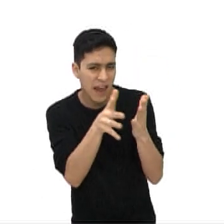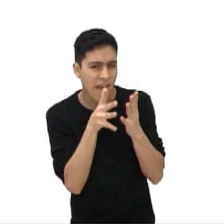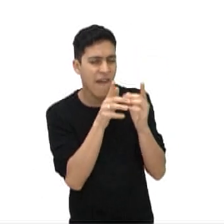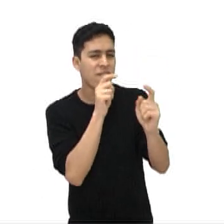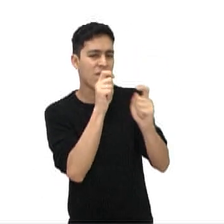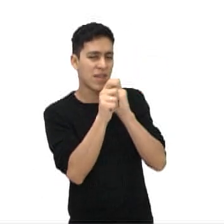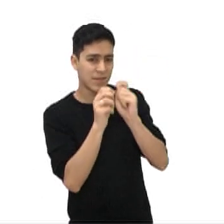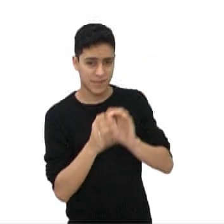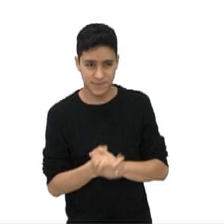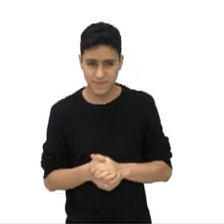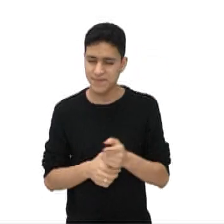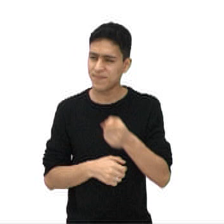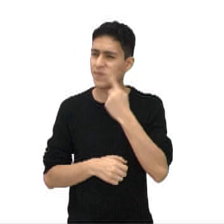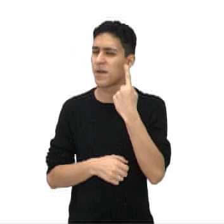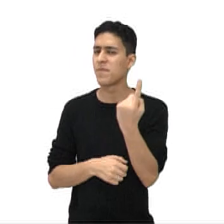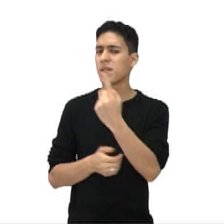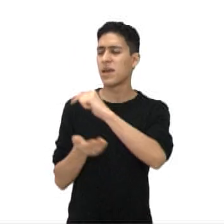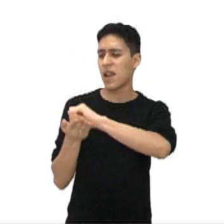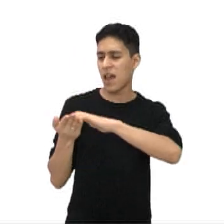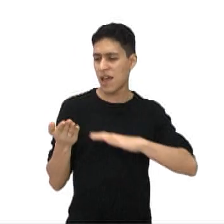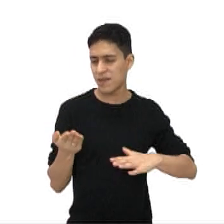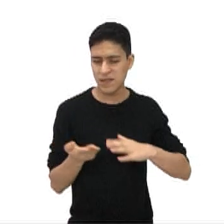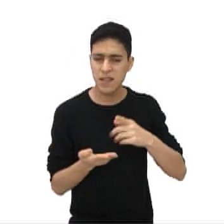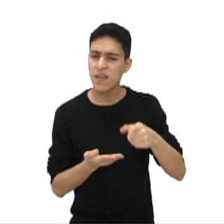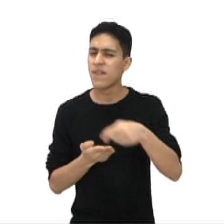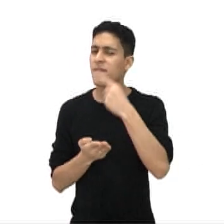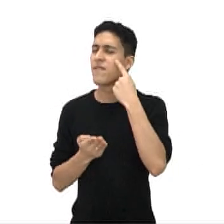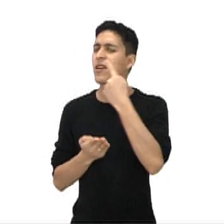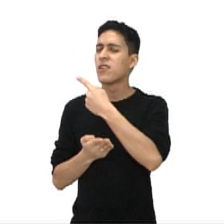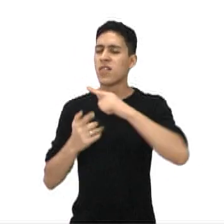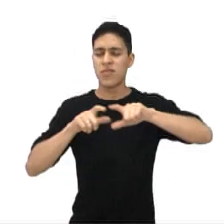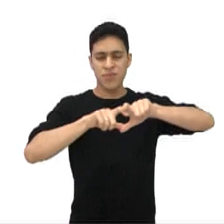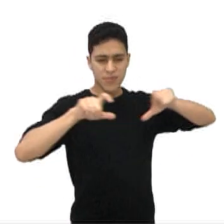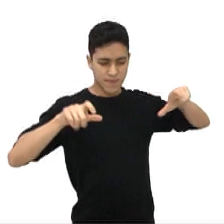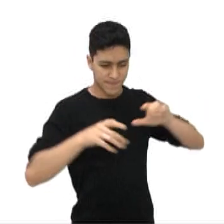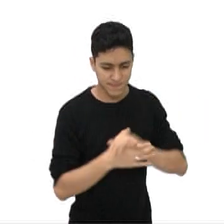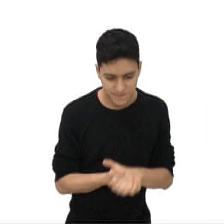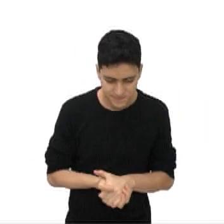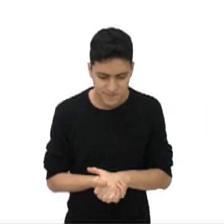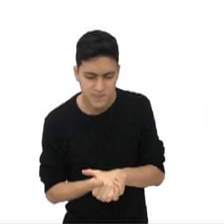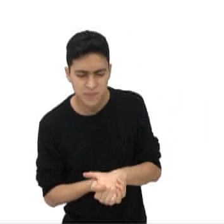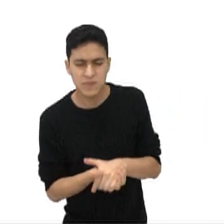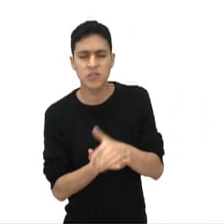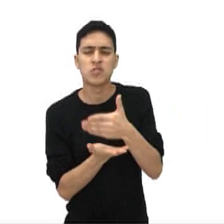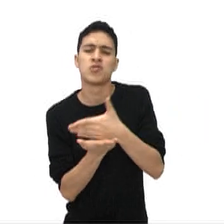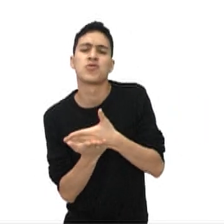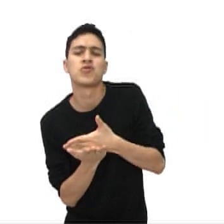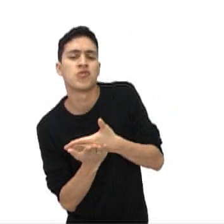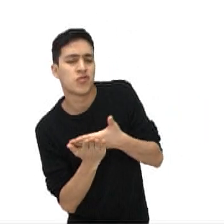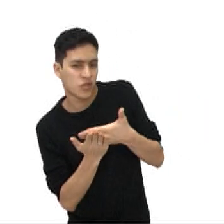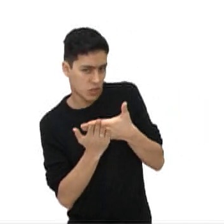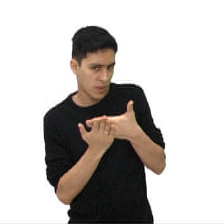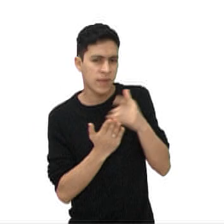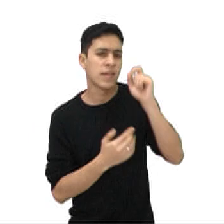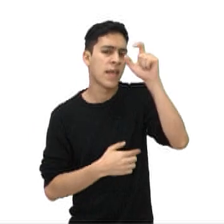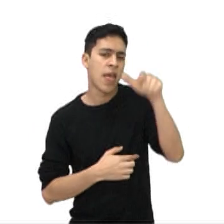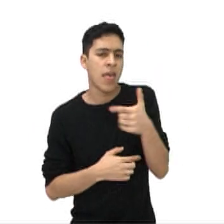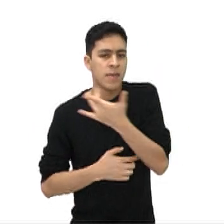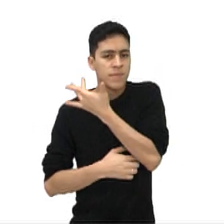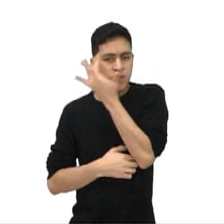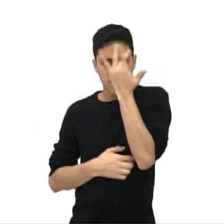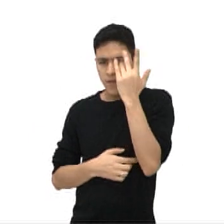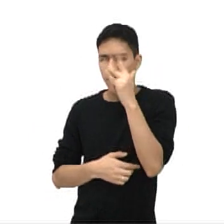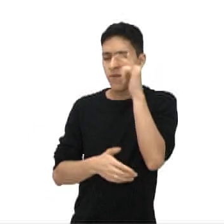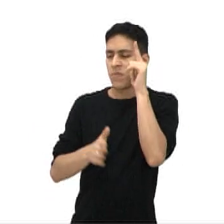Primeiro aqui eu tenho um exercício para você, repare nesse trechinho. A abertura da entrevista, ela é feita pelo entrevistador,